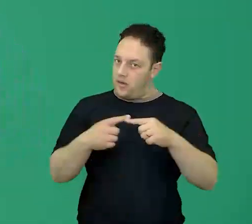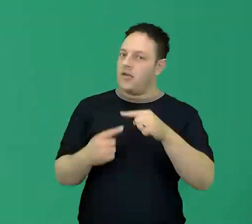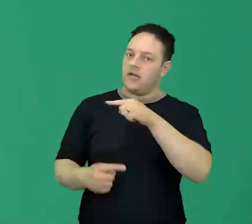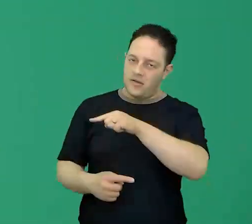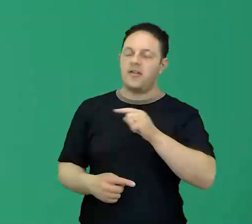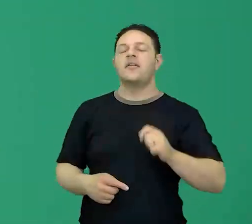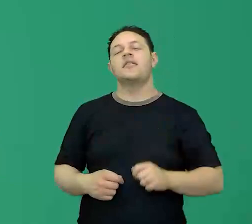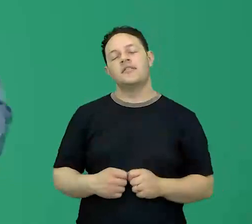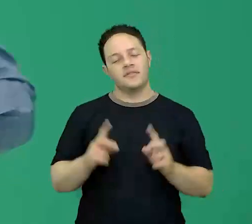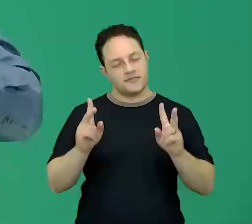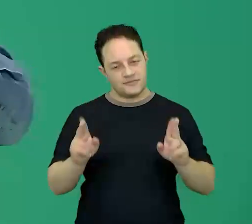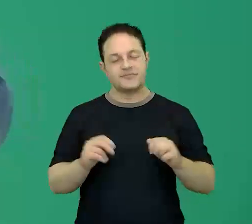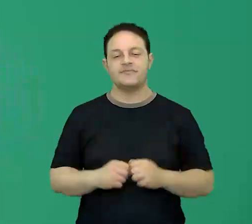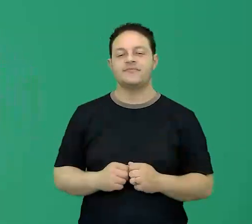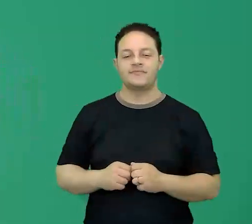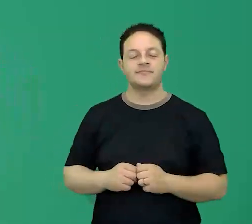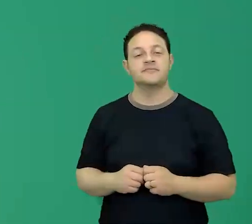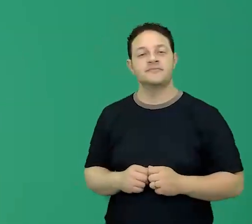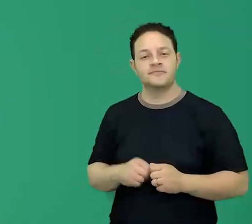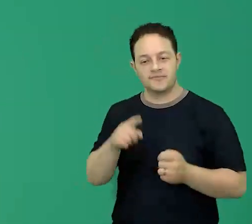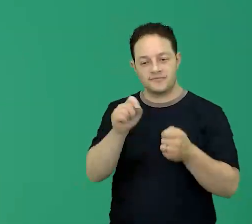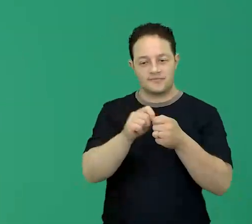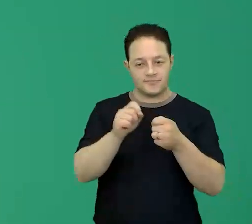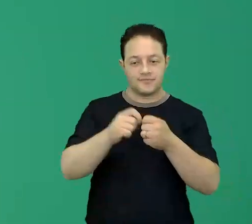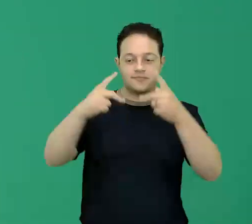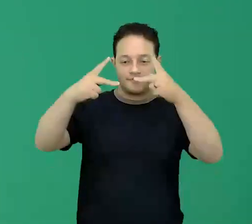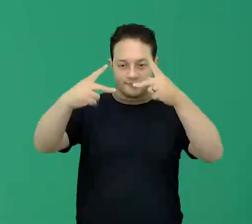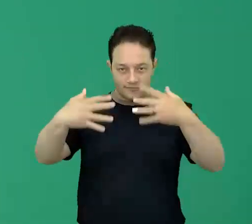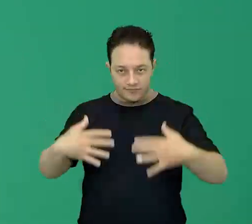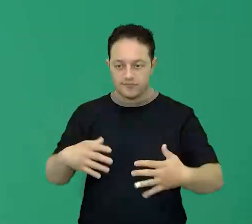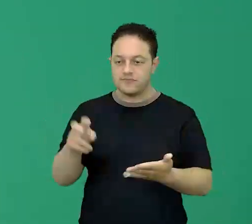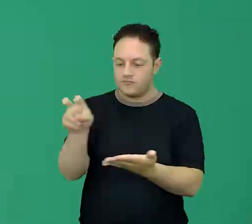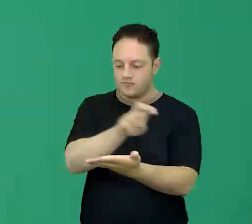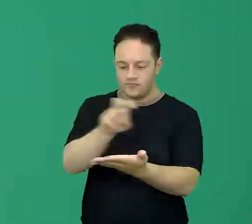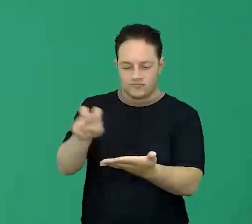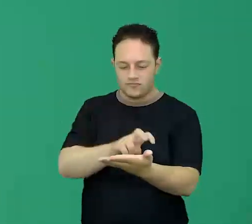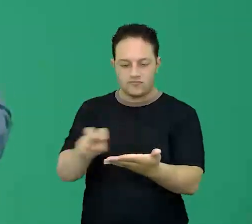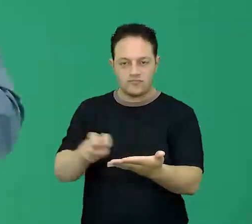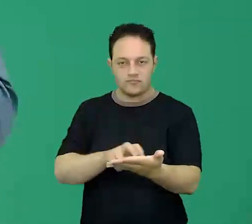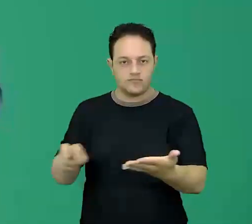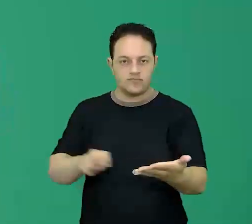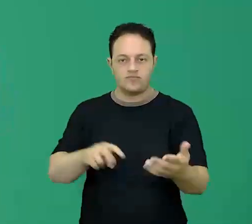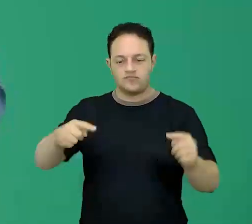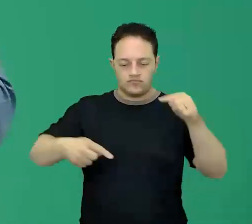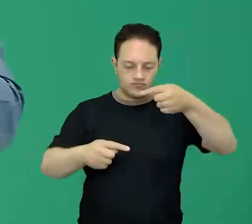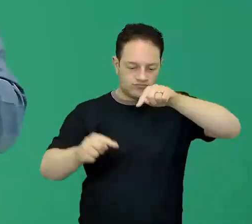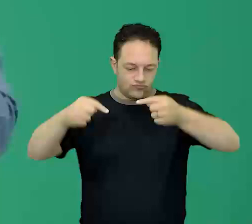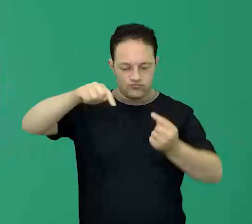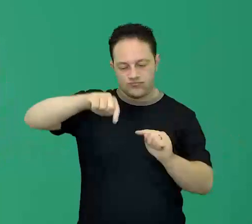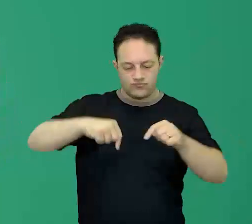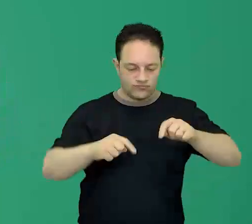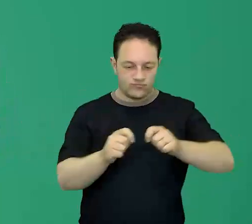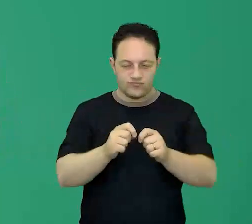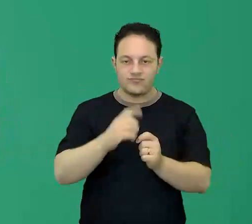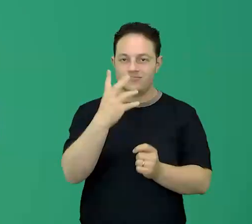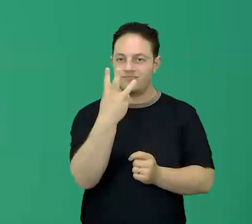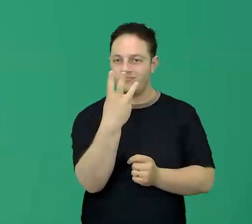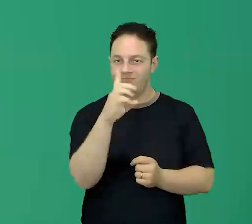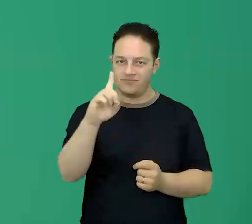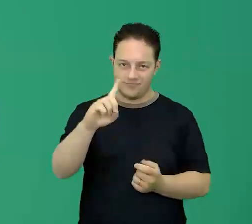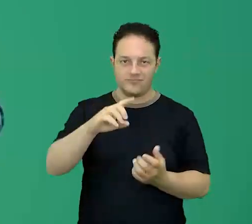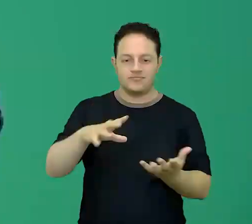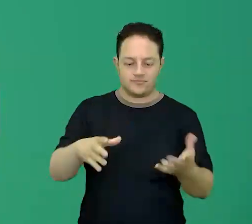feitos dessa maneira também. Você faz num programa de modelagem em 3D, né, você pode utilizar para fazer